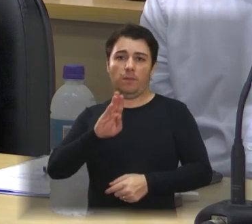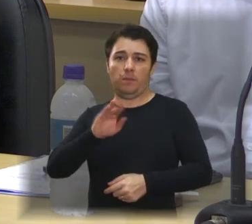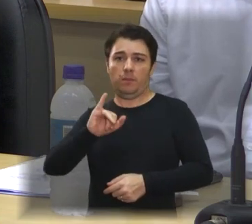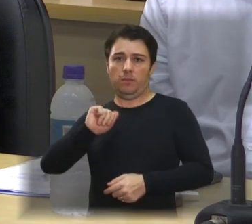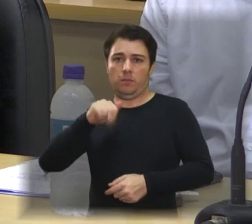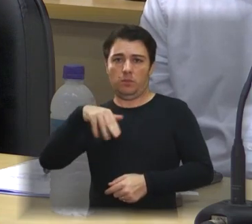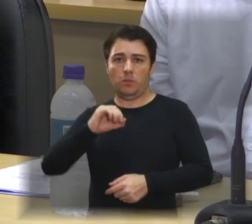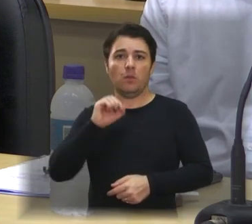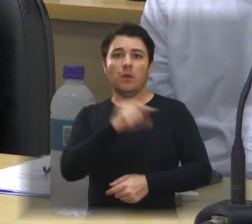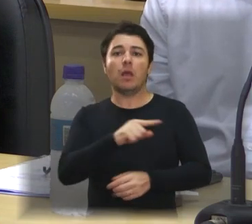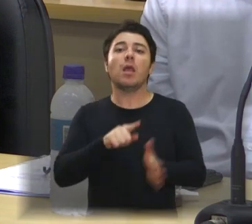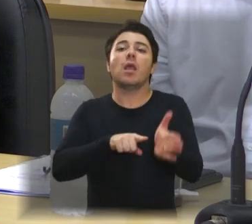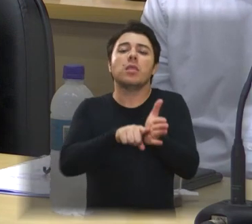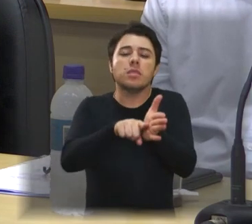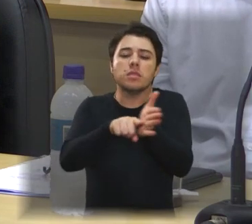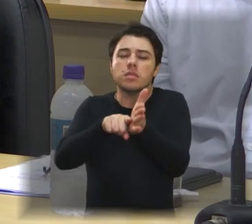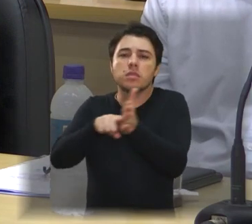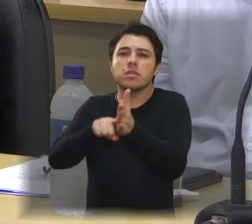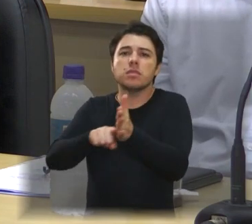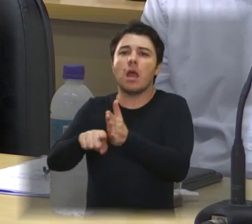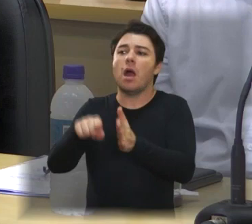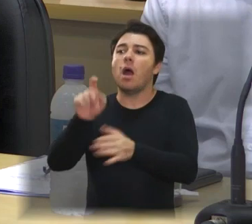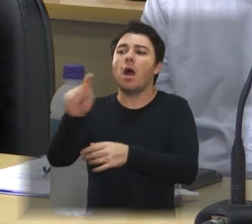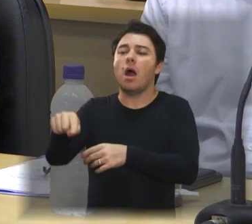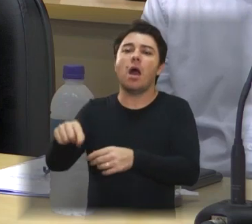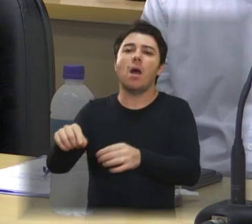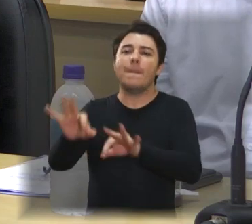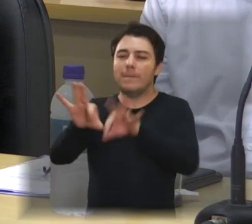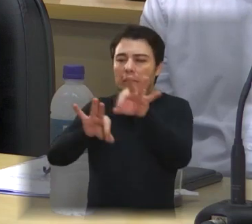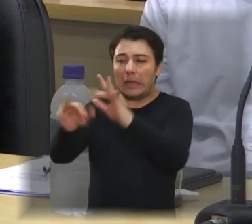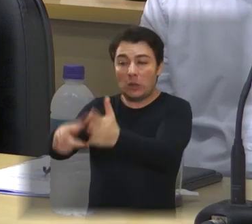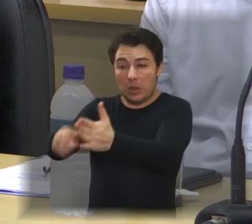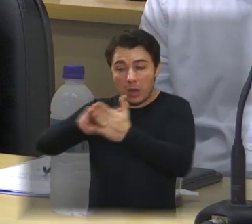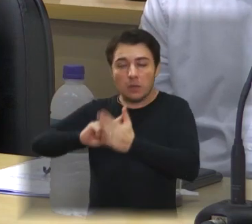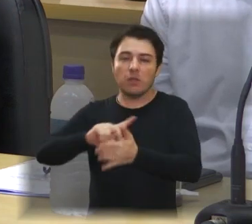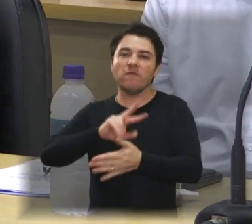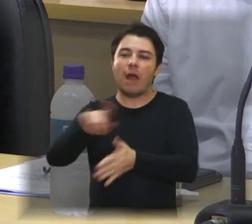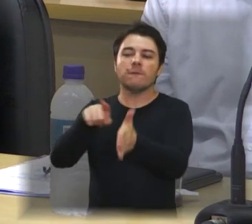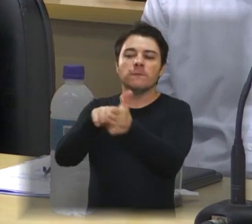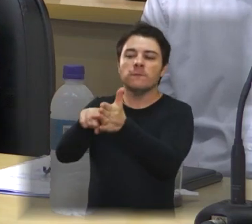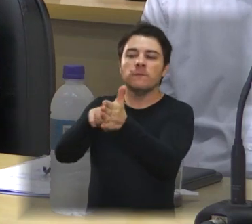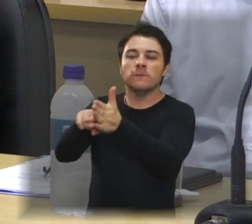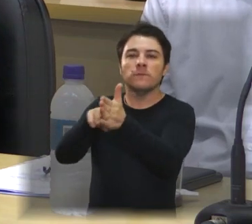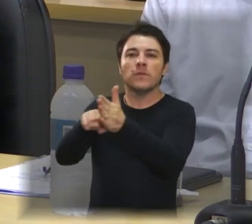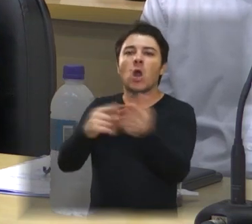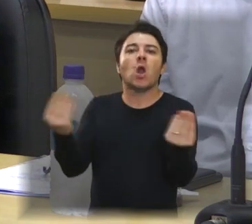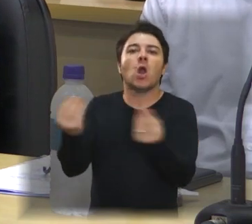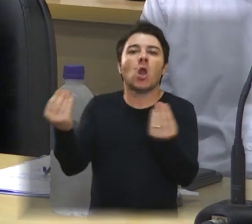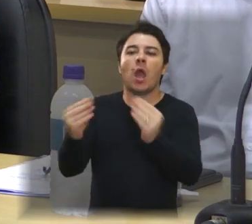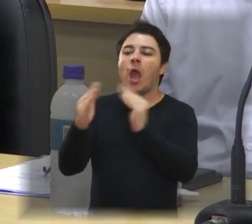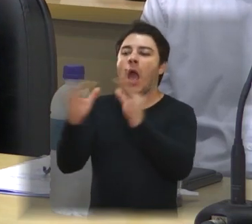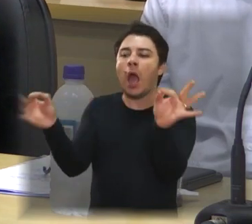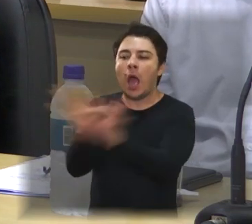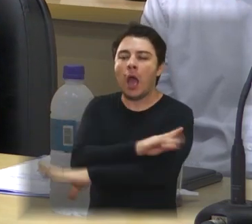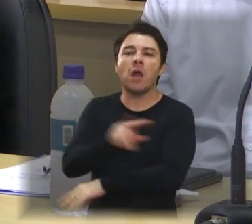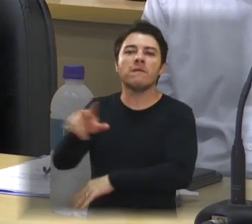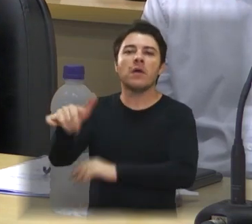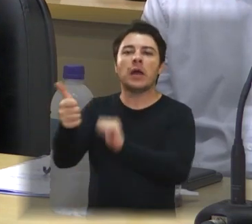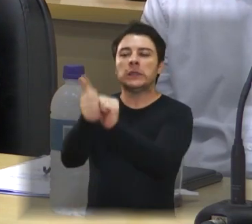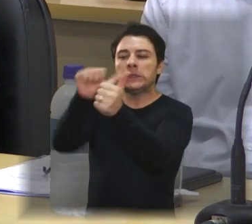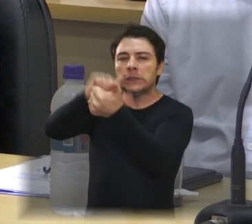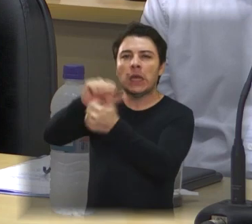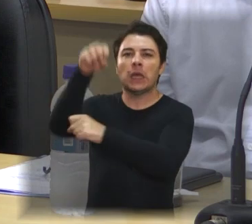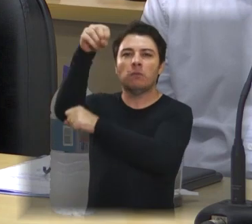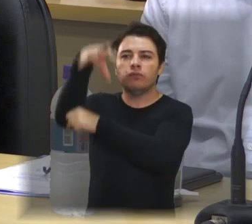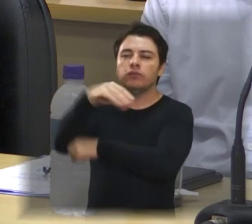disse que é feita uma análise de viabilidade antes do início do Projeto e Construções das casas a de quando todo o sistema